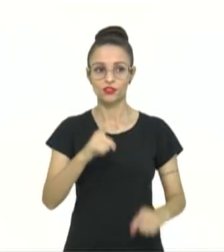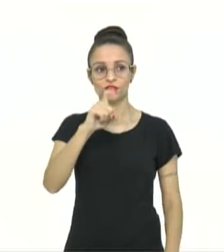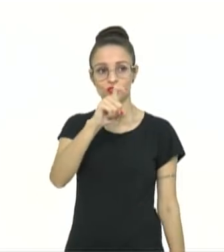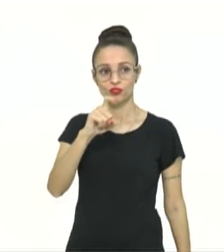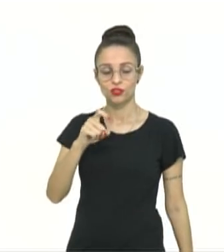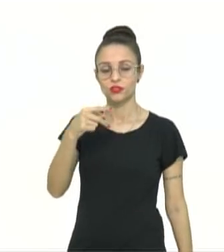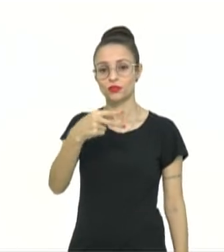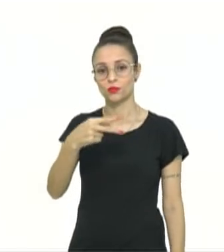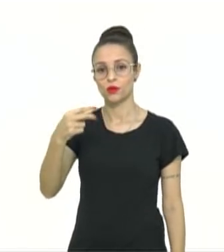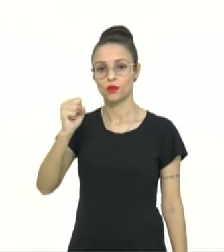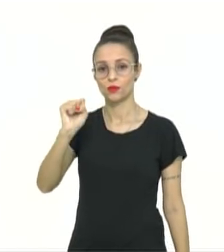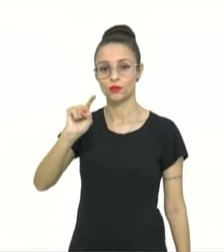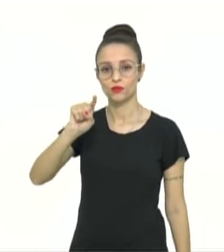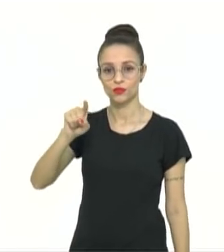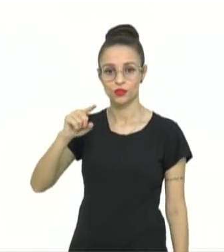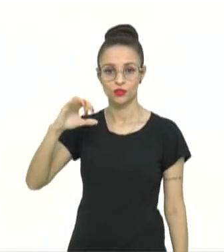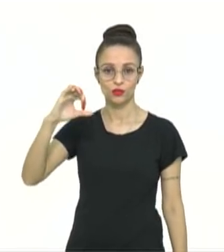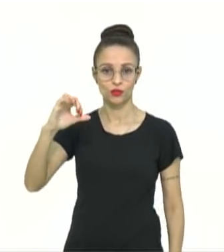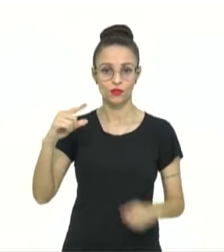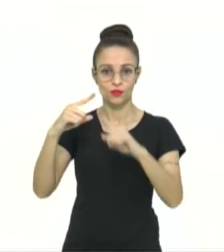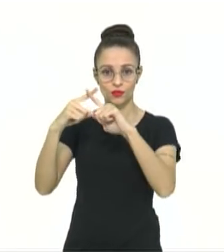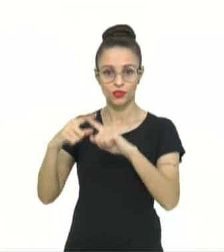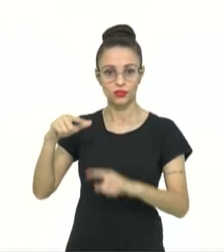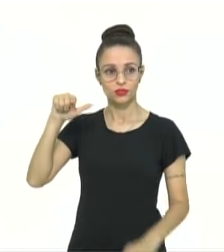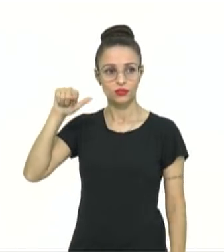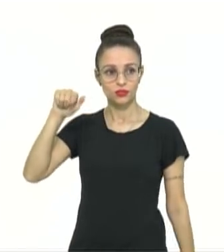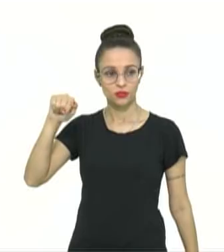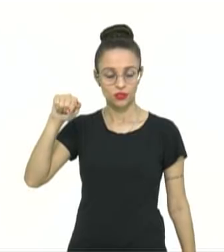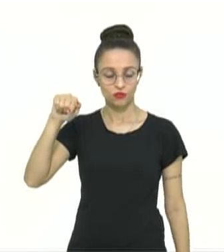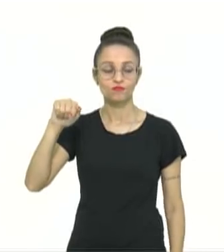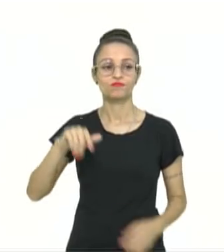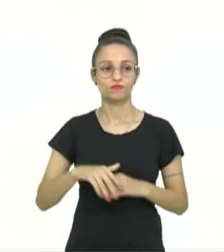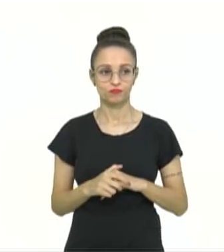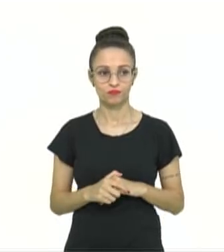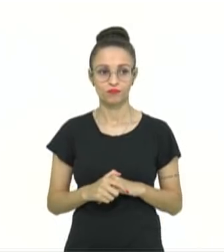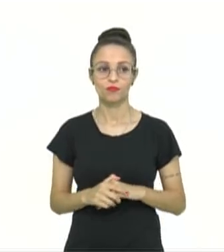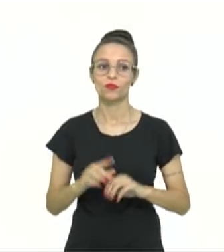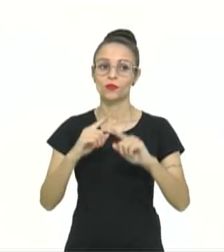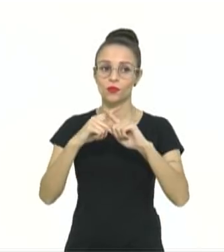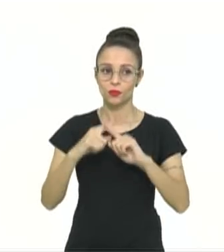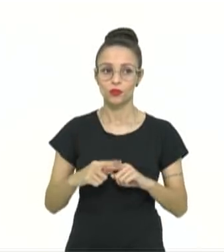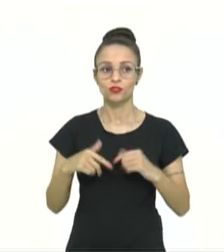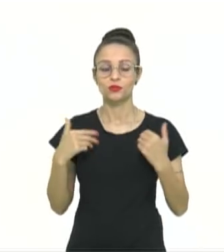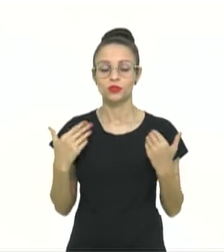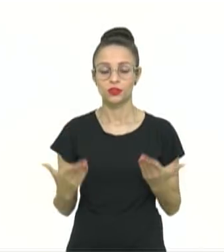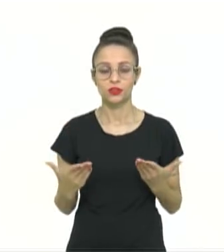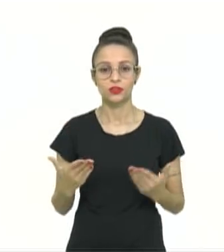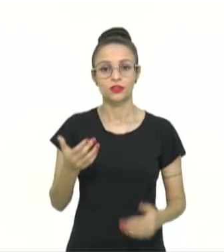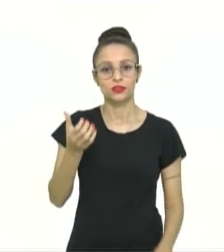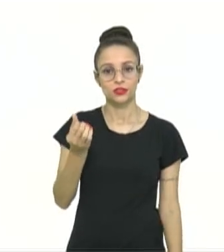igual a 8,9 vezes 7. Fazendo essa multiplicação, eu tenho